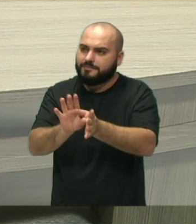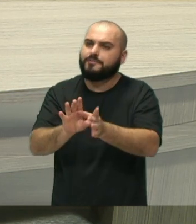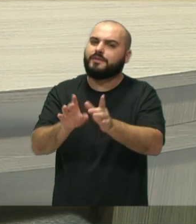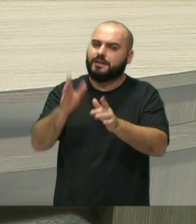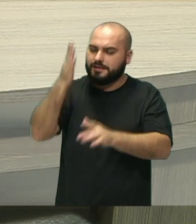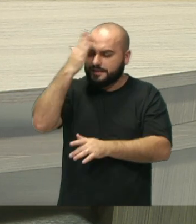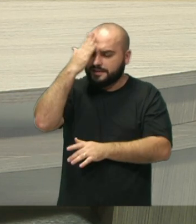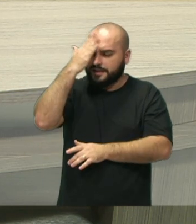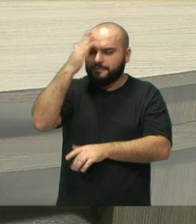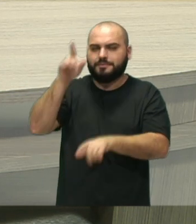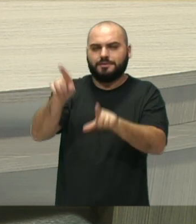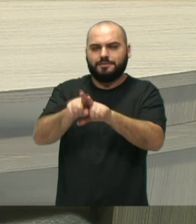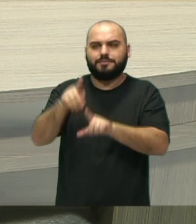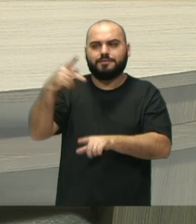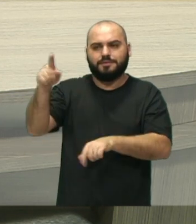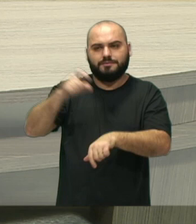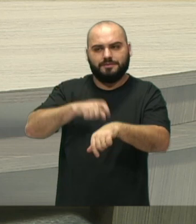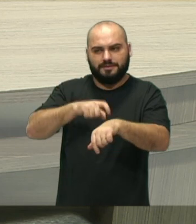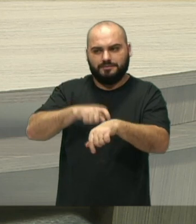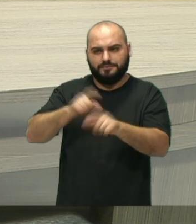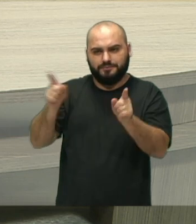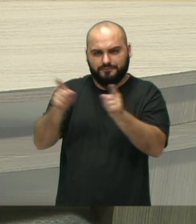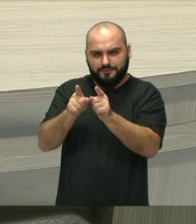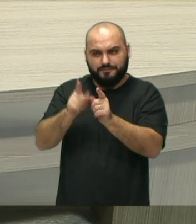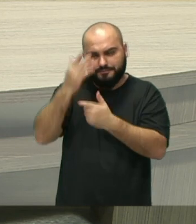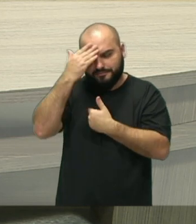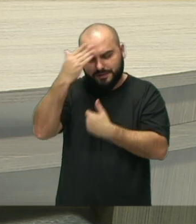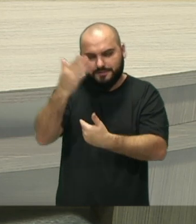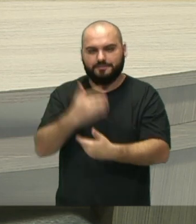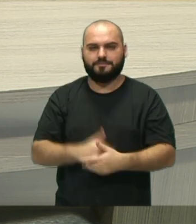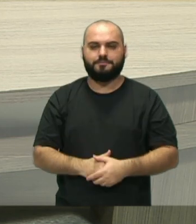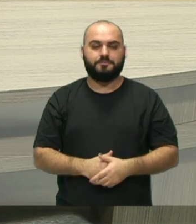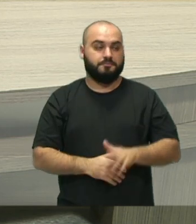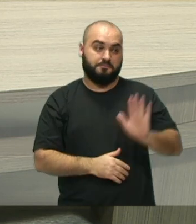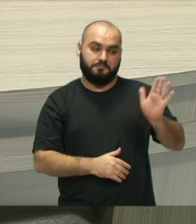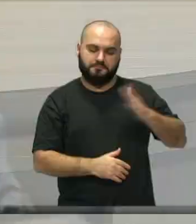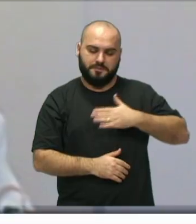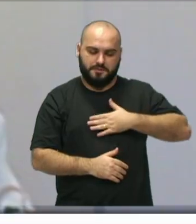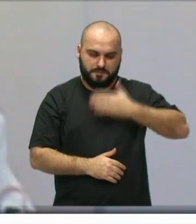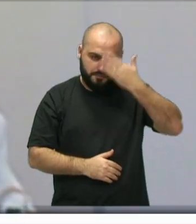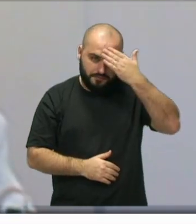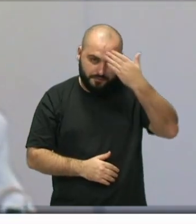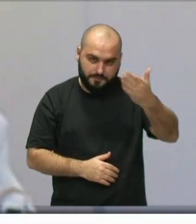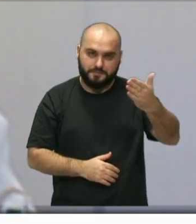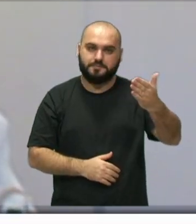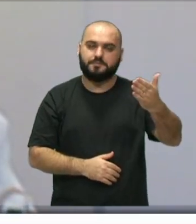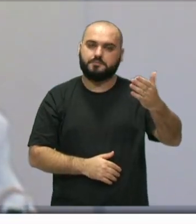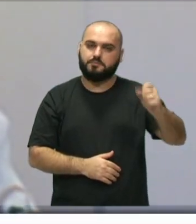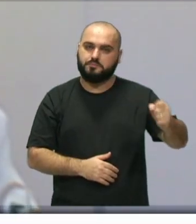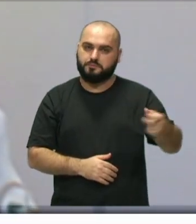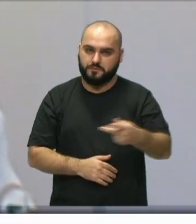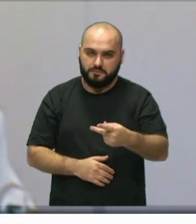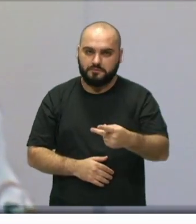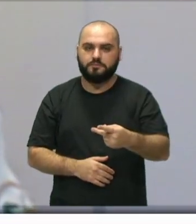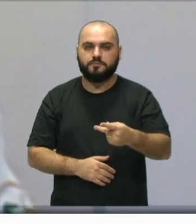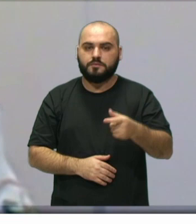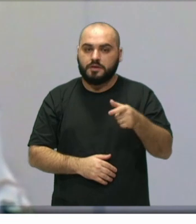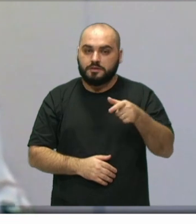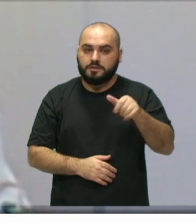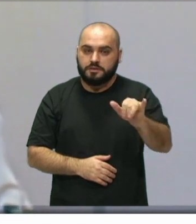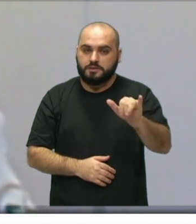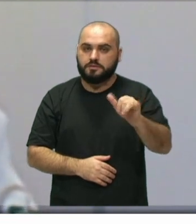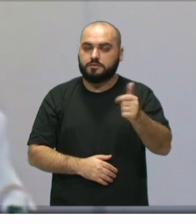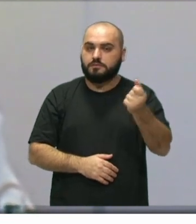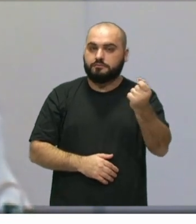sabe que o seu tempo é restrito, mas muitíssimo obrigada. Eu que agradeço, obrigada pela oportunidade. E se de alguma forma